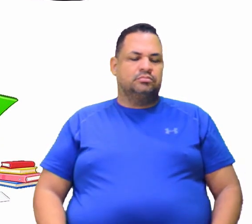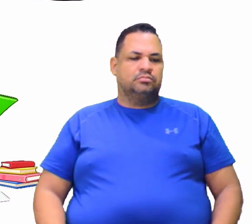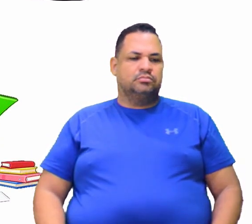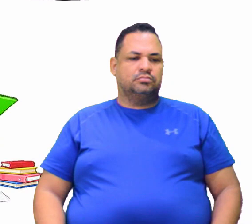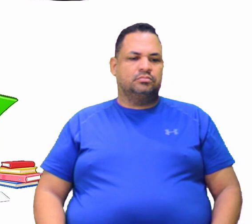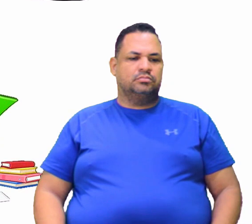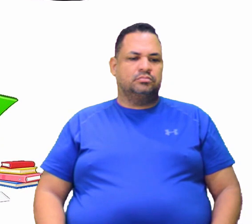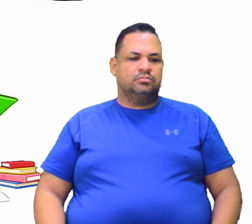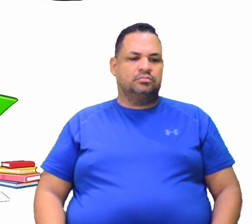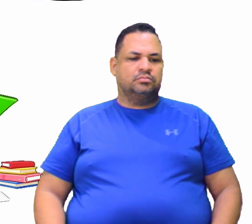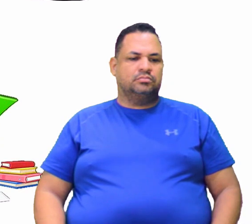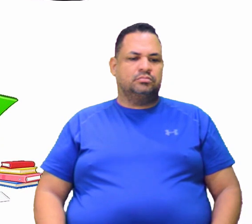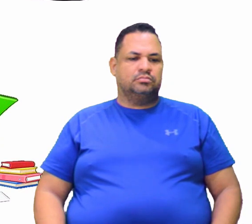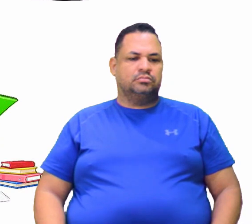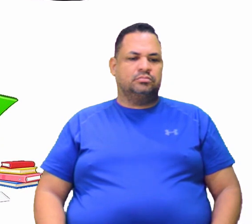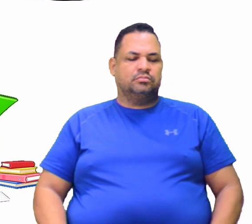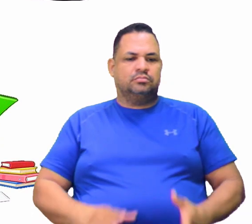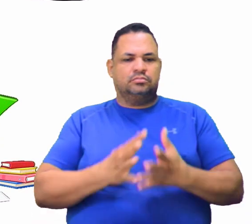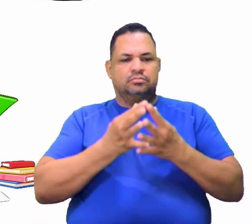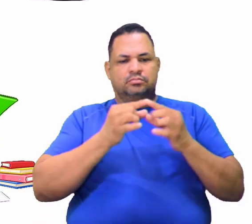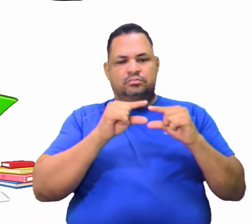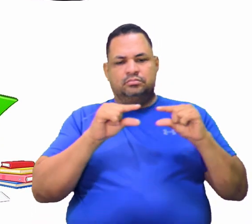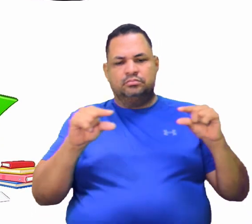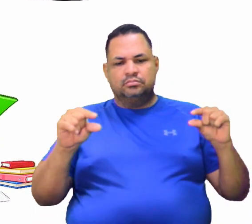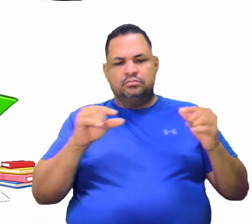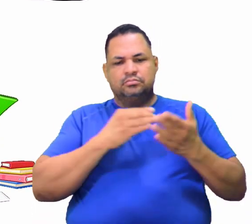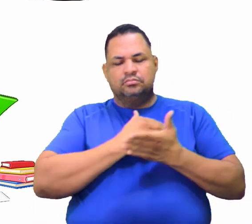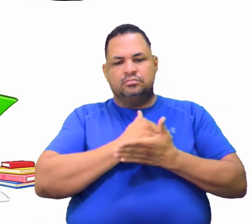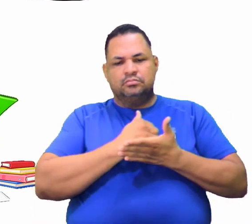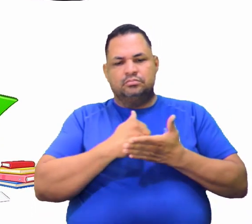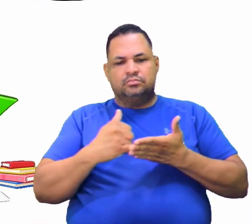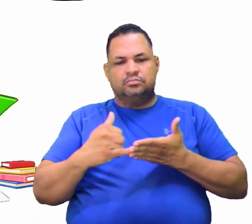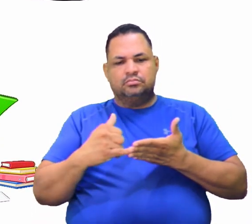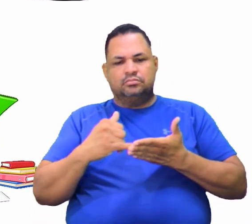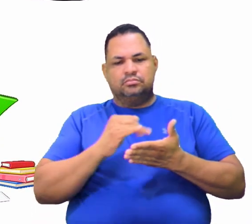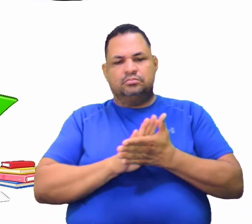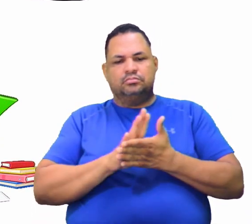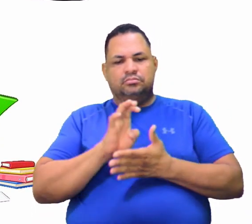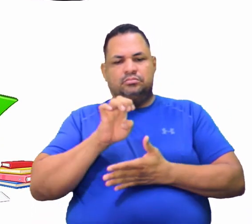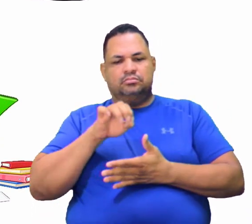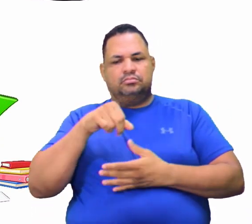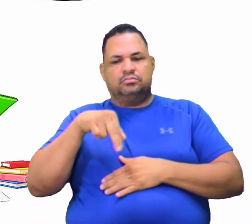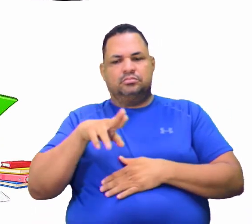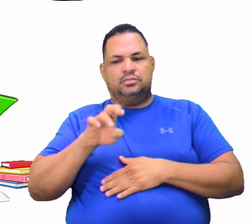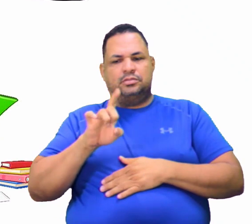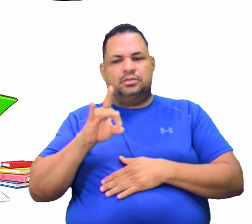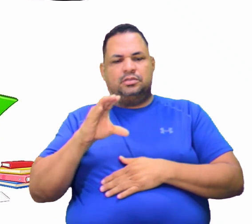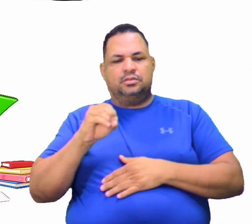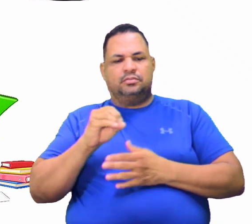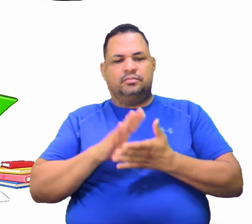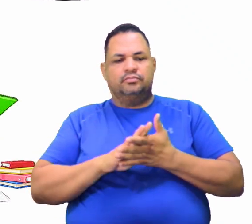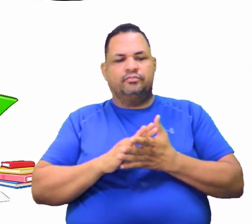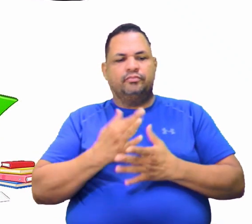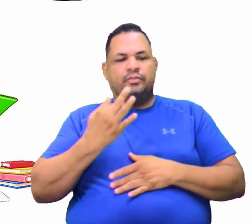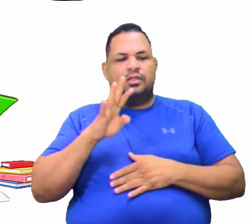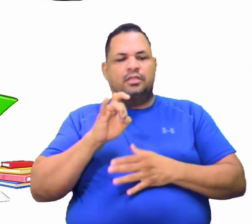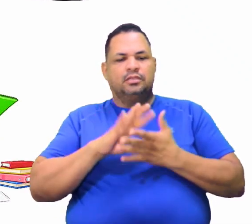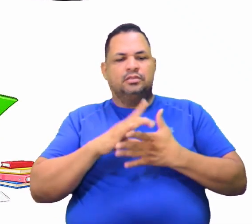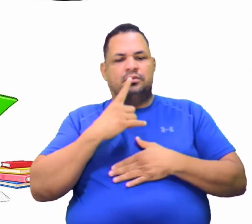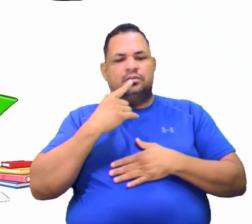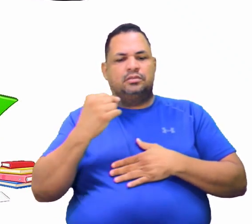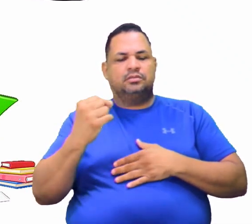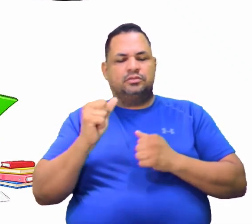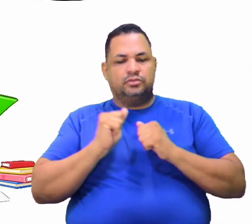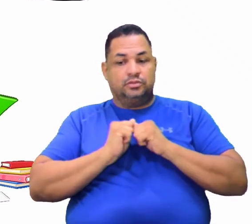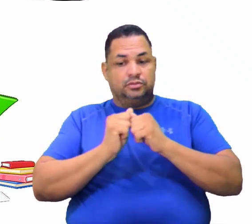vírgula. Em oração iniciada por gerúndio. Qual gerúndio? Terminação em DO. Ó, Fernando sairá,